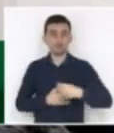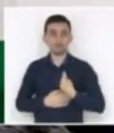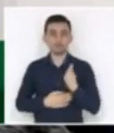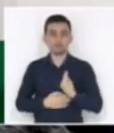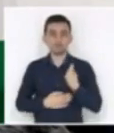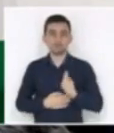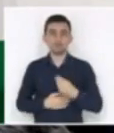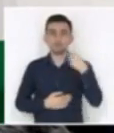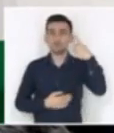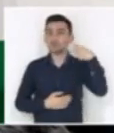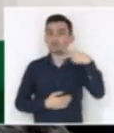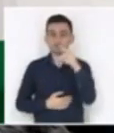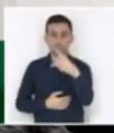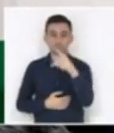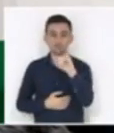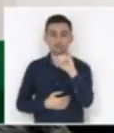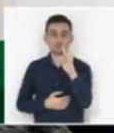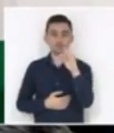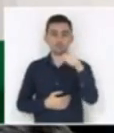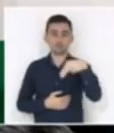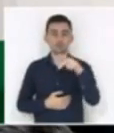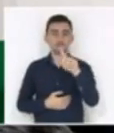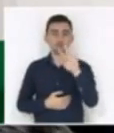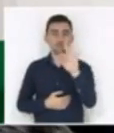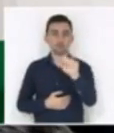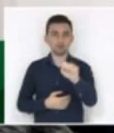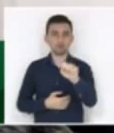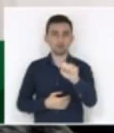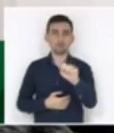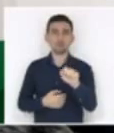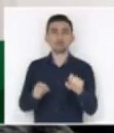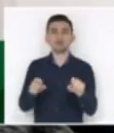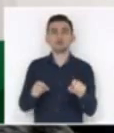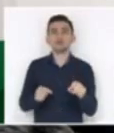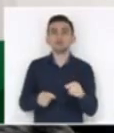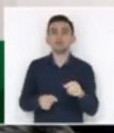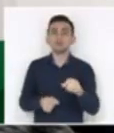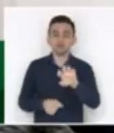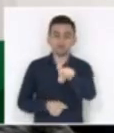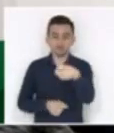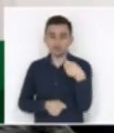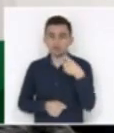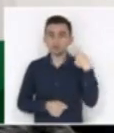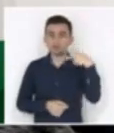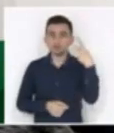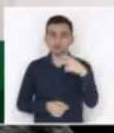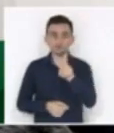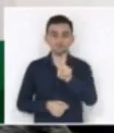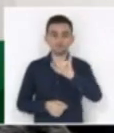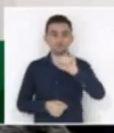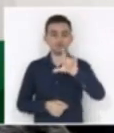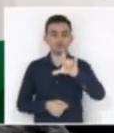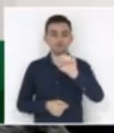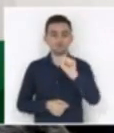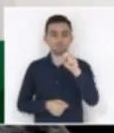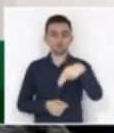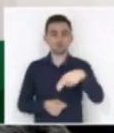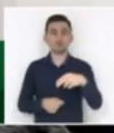Pitanta, o ex-vereador e vice-prefeito nesse momento, Wilson, representando a